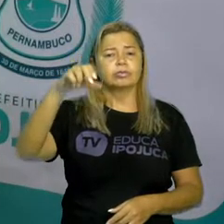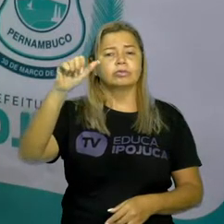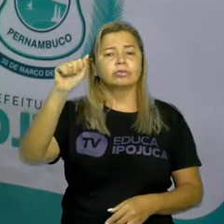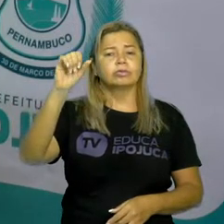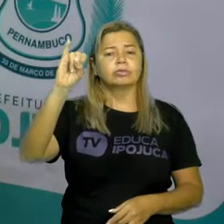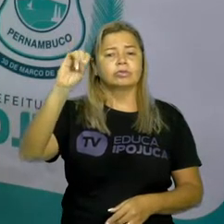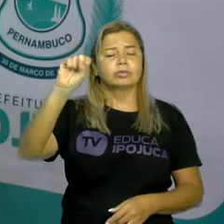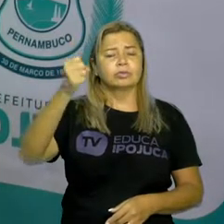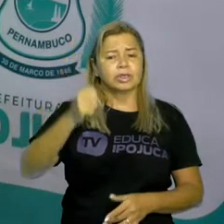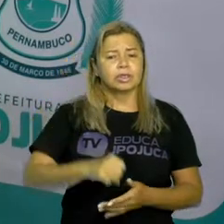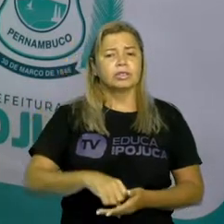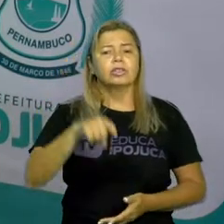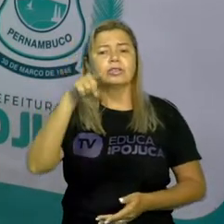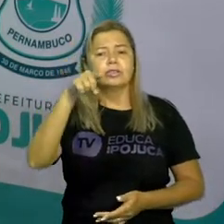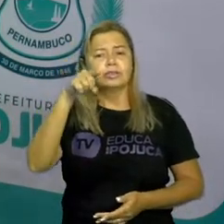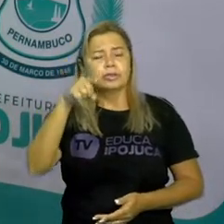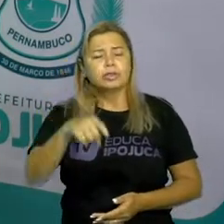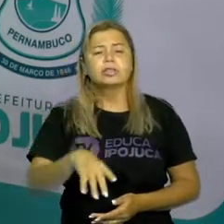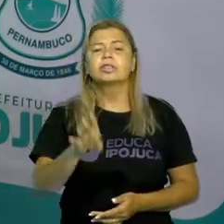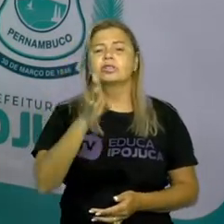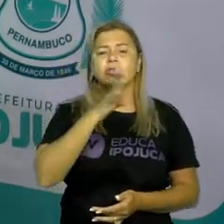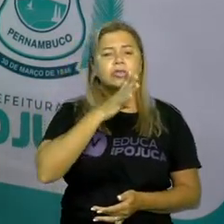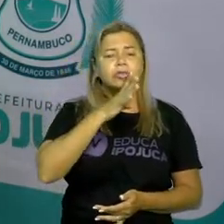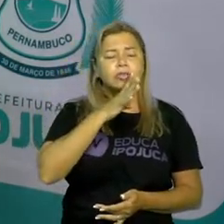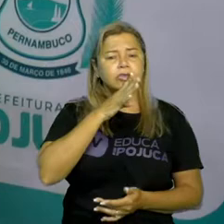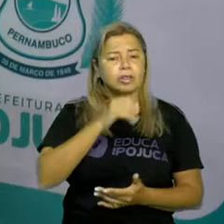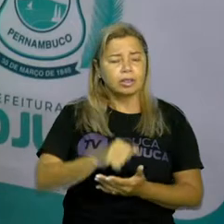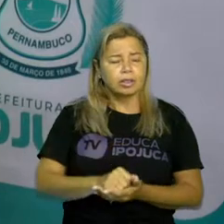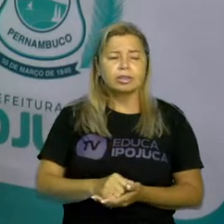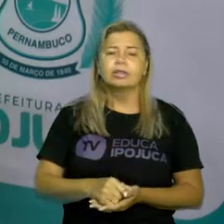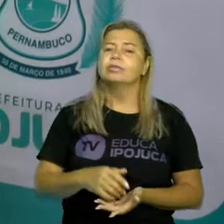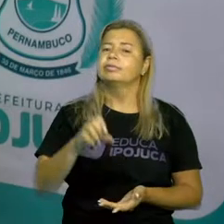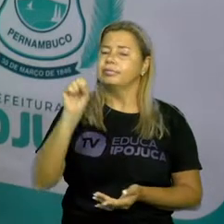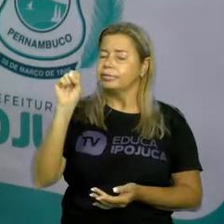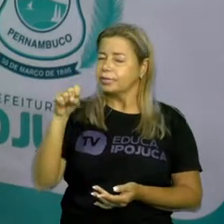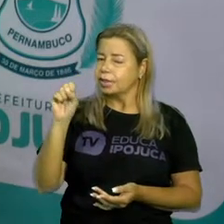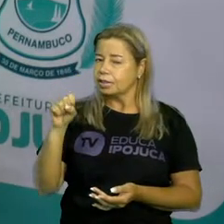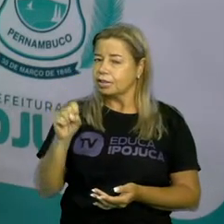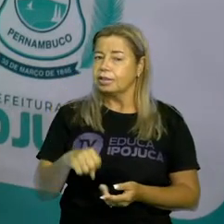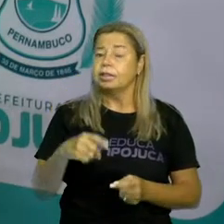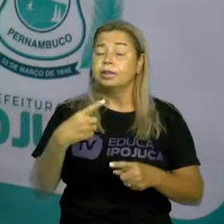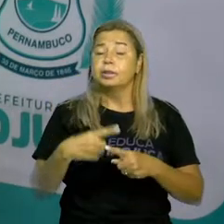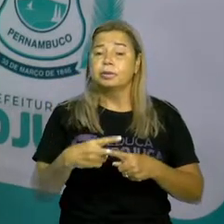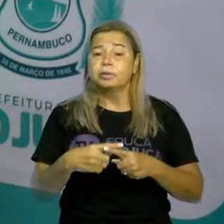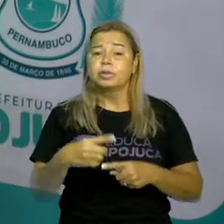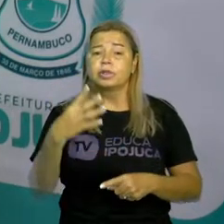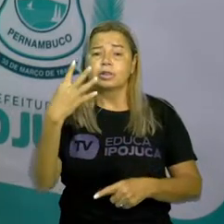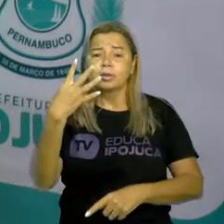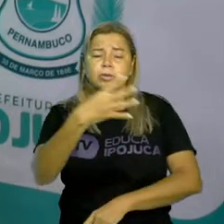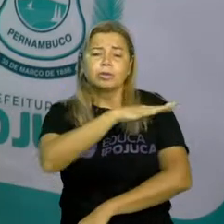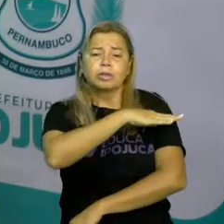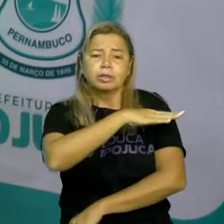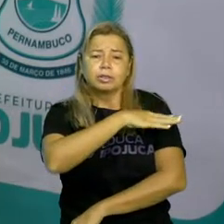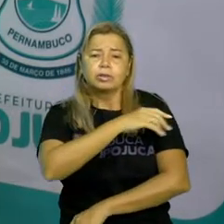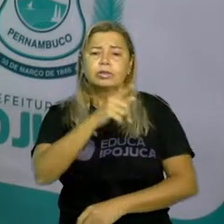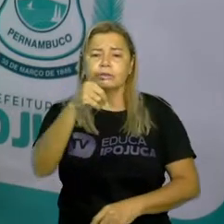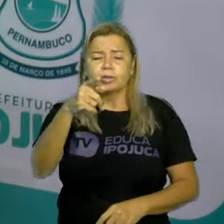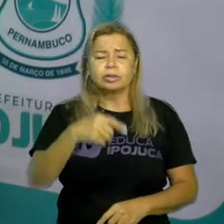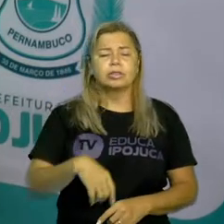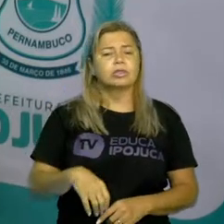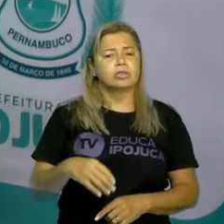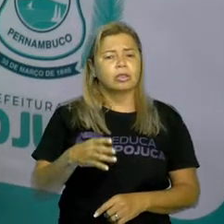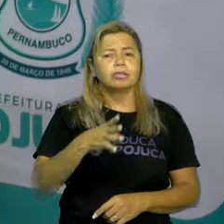racionais e né que no quarto ano a gente já deu uma olhada nesse conteúdo então a gente já sabe mais ou menos o que é isso